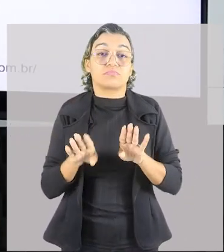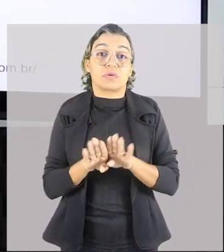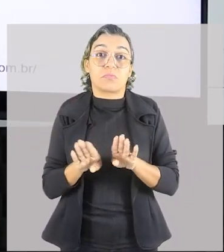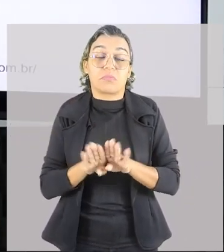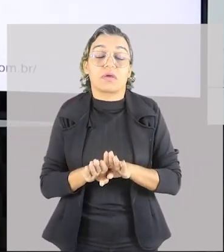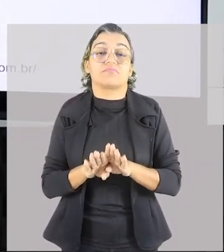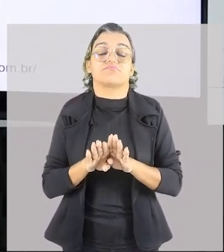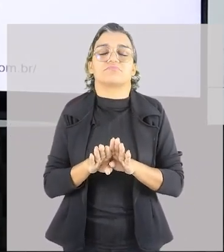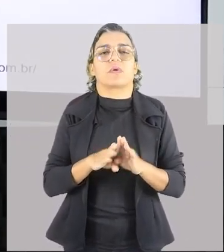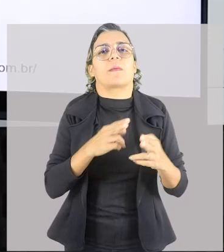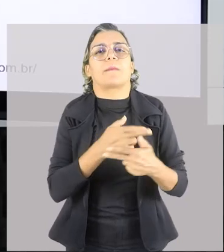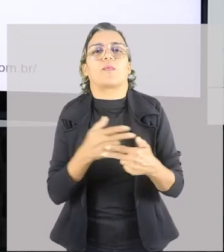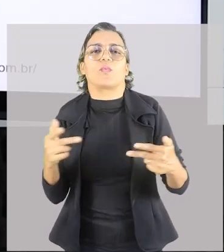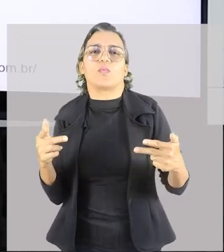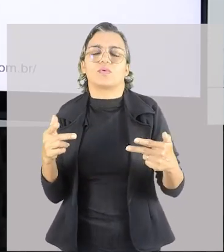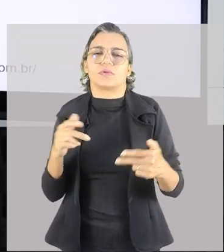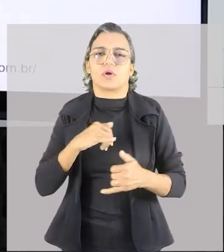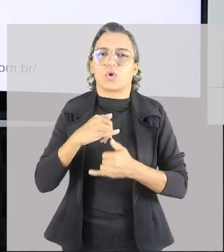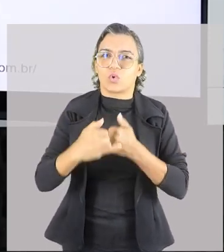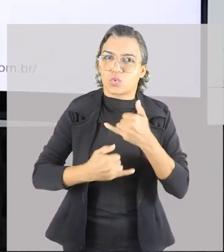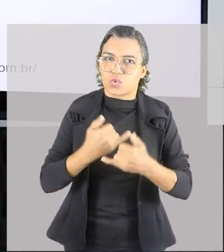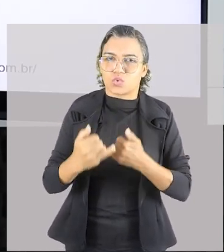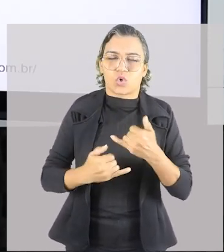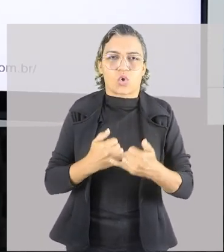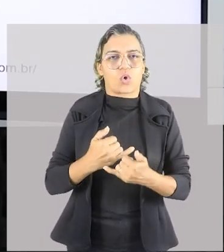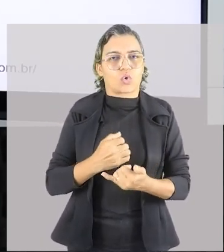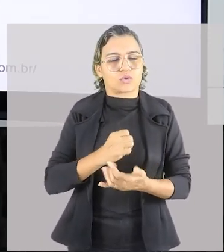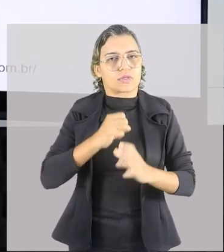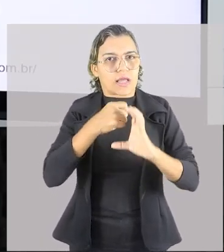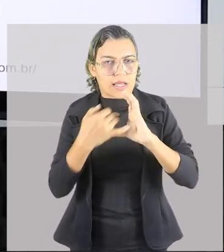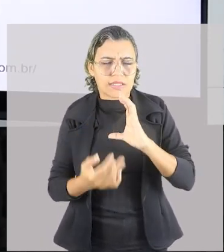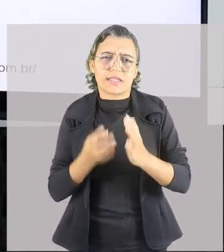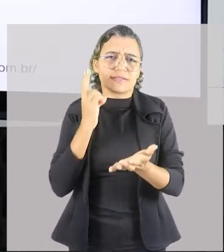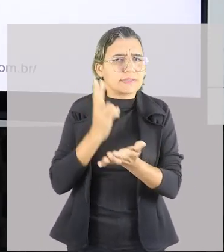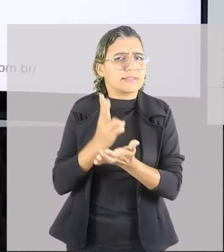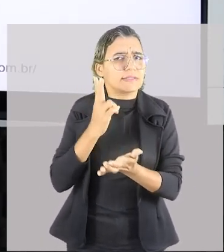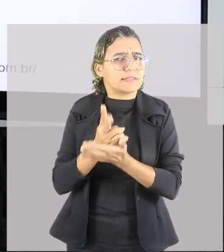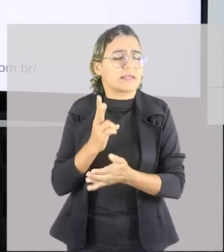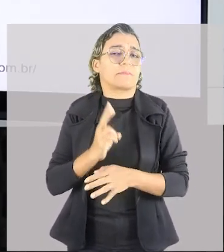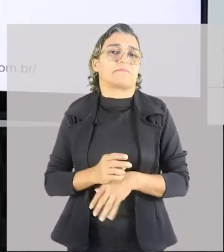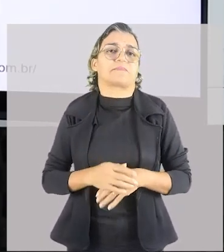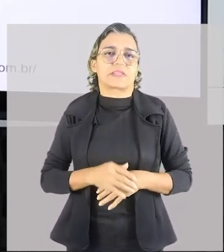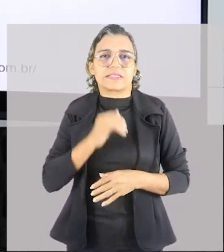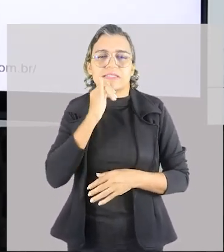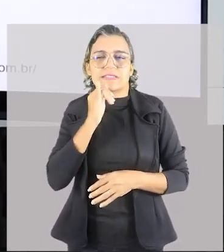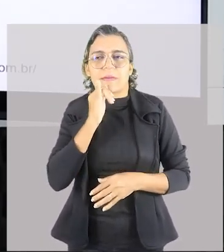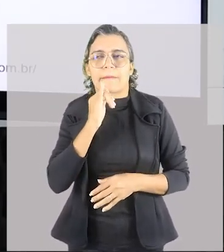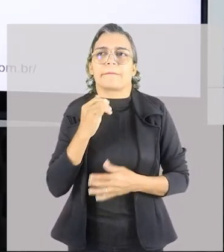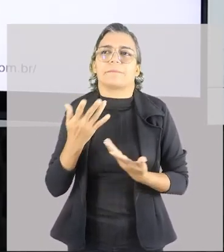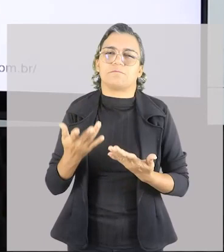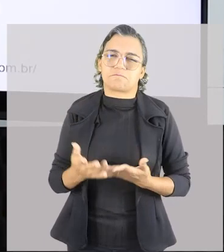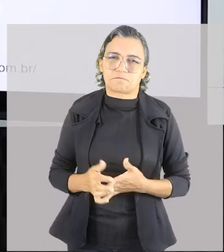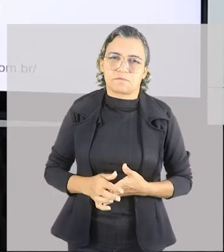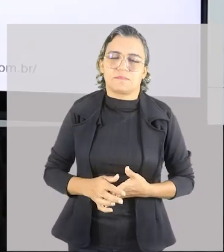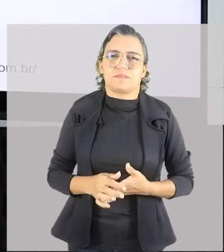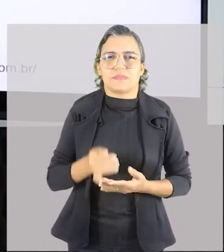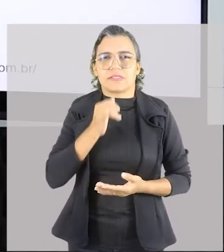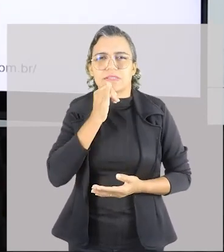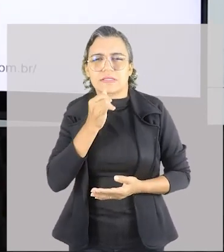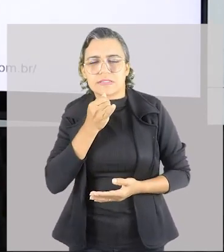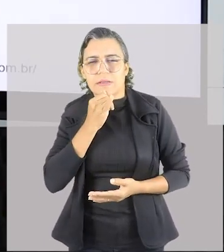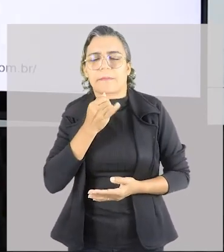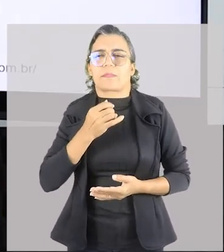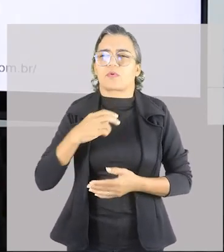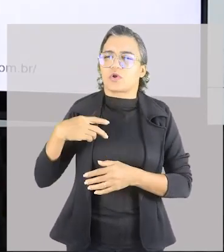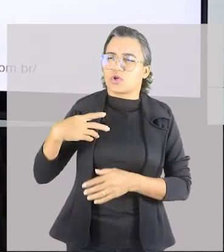das vezes esses jogos eles não perdem as suas características, tá? Eles seguem passando ali por anos e anos,